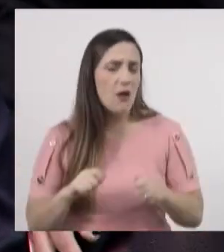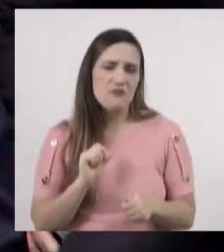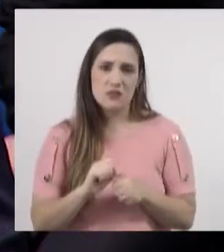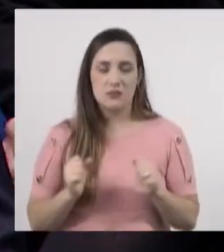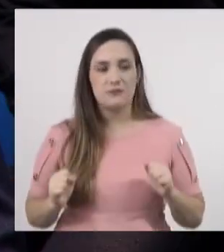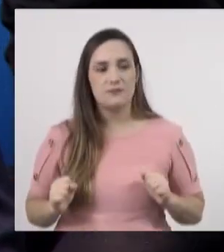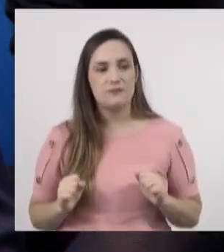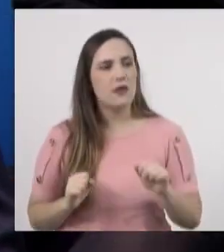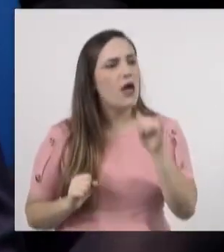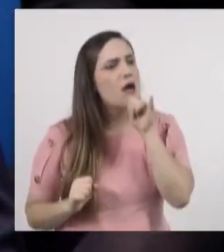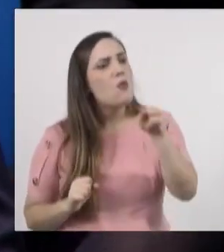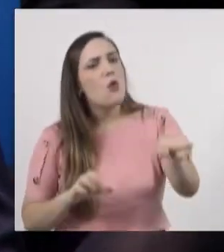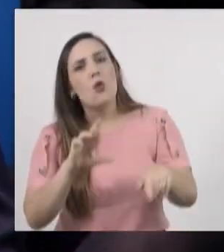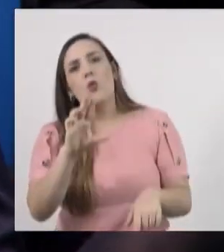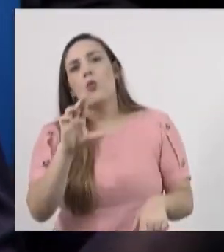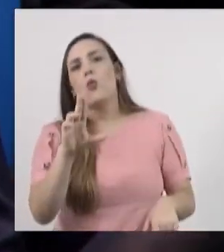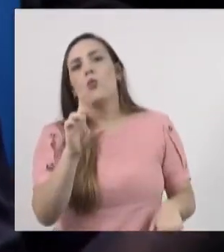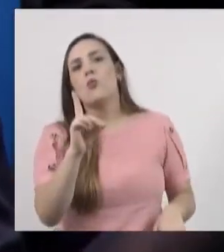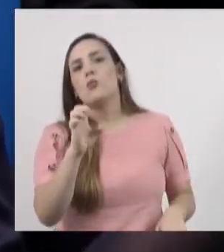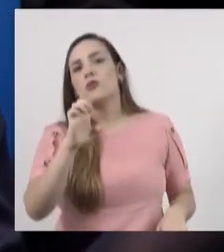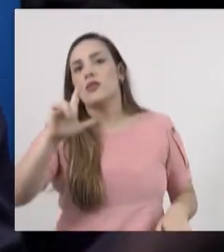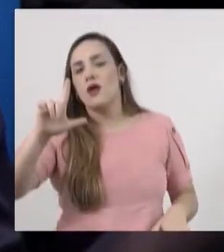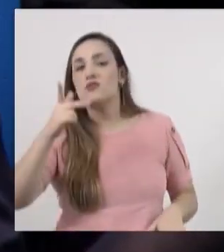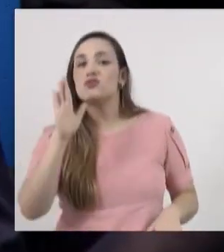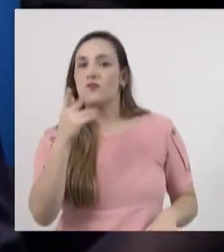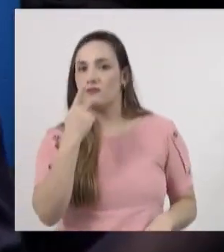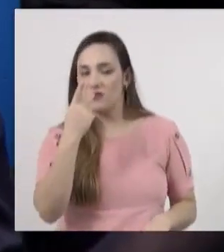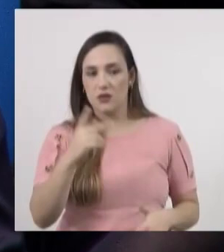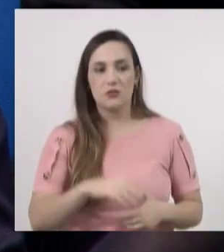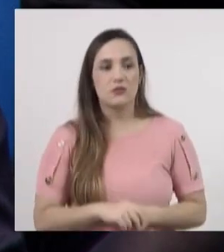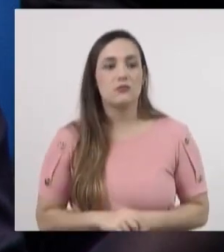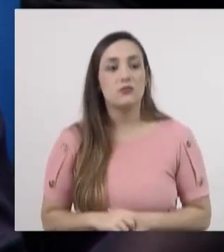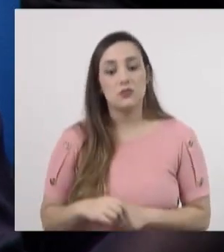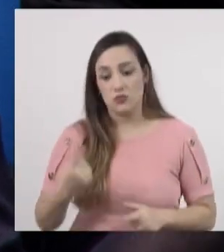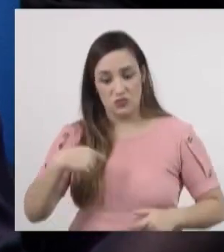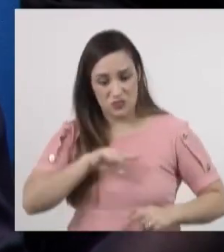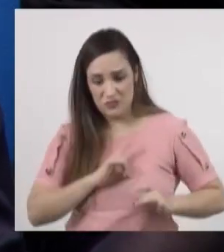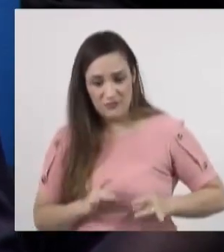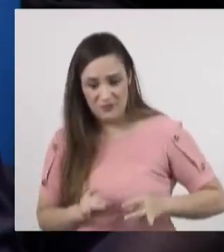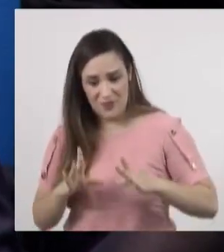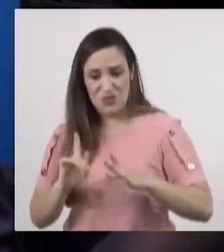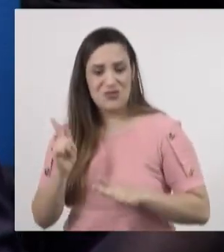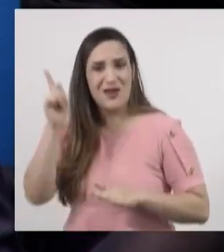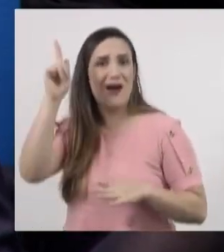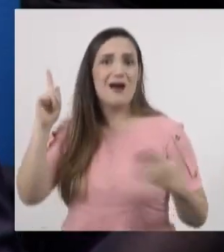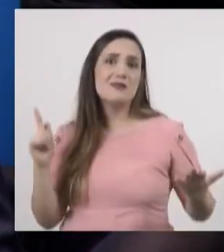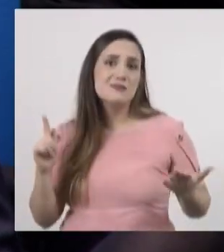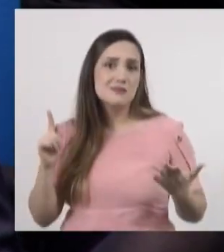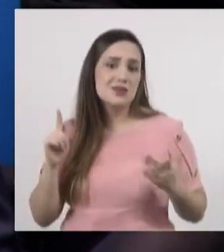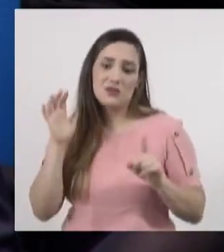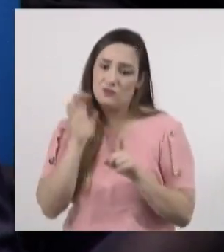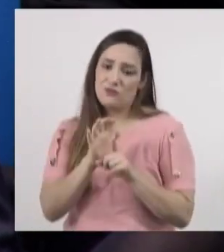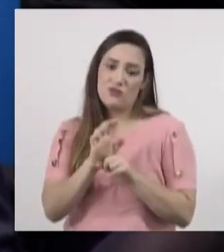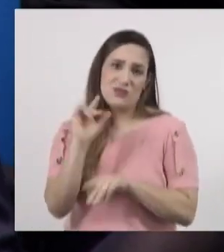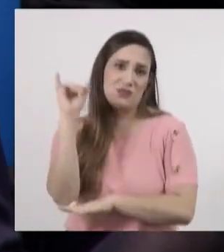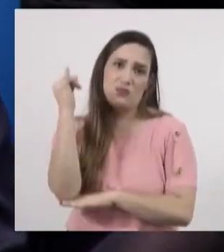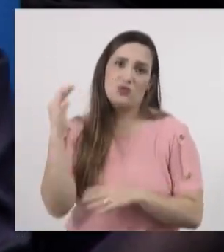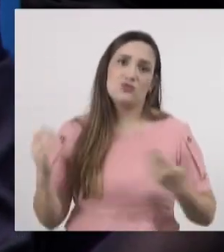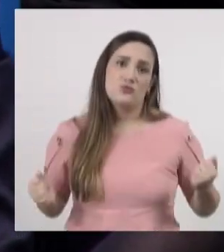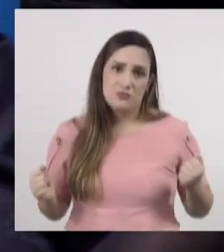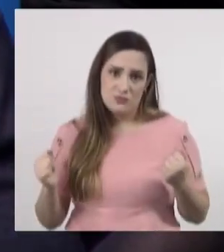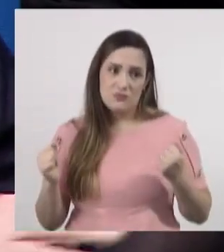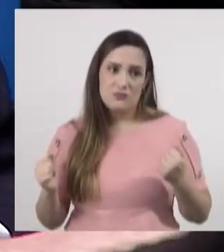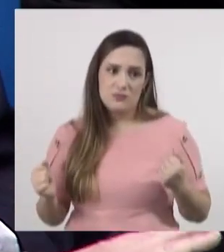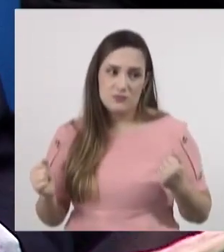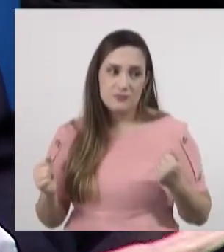falamos de Rudel, lembrou aqui muito bem, nós somos importador de gás que tem um efeito direto em cima da nossa estrutura tributária. Lá